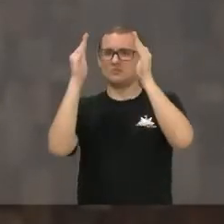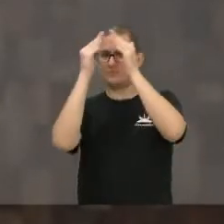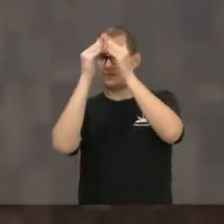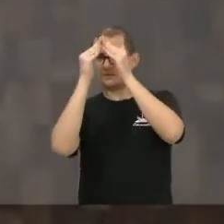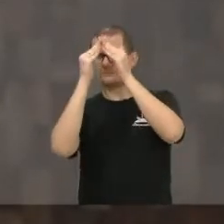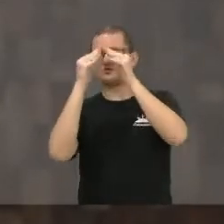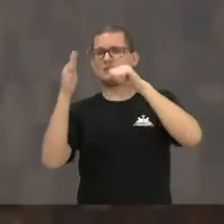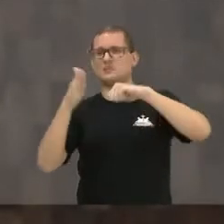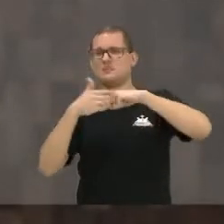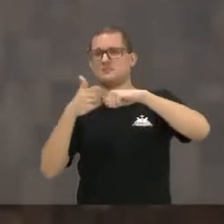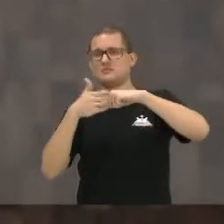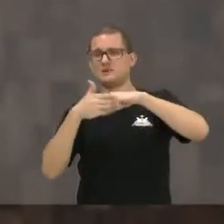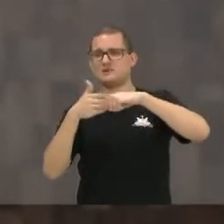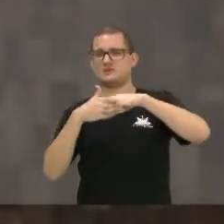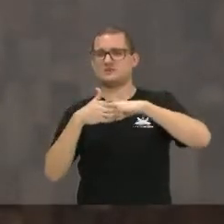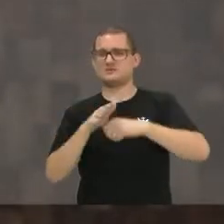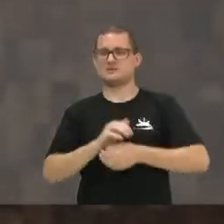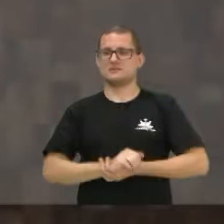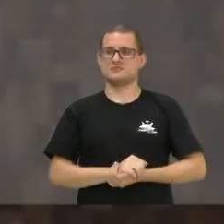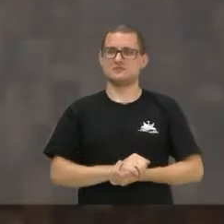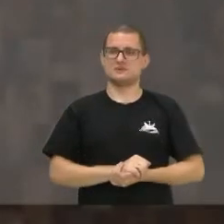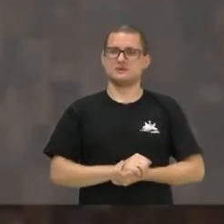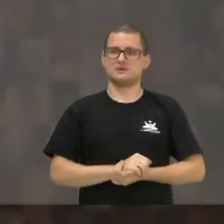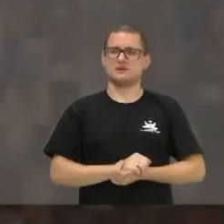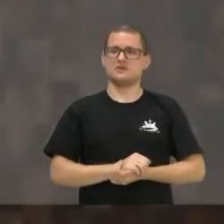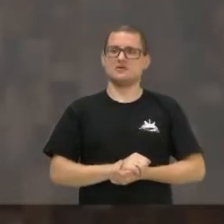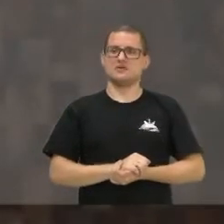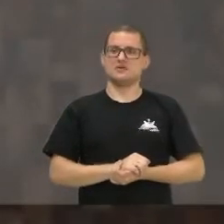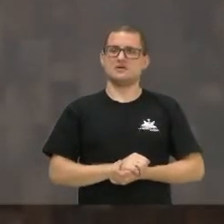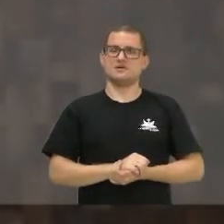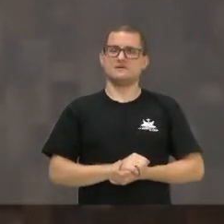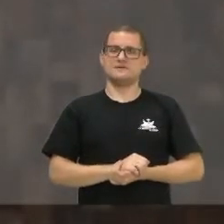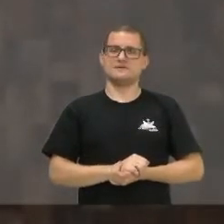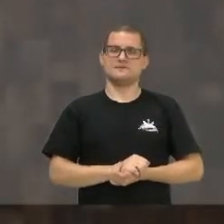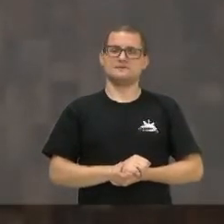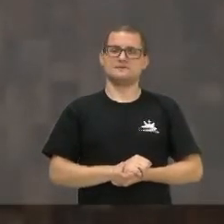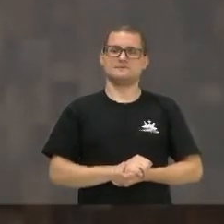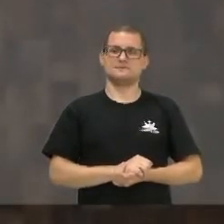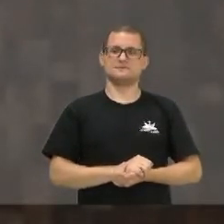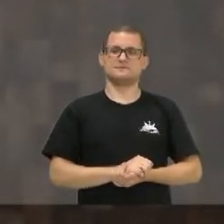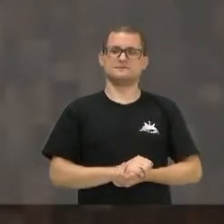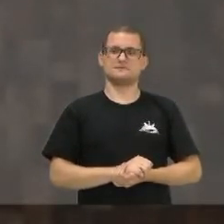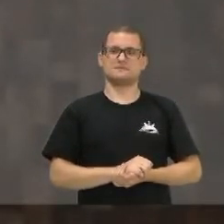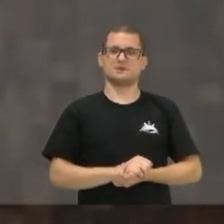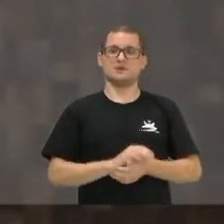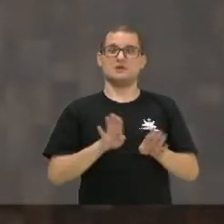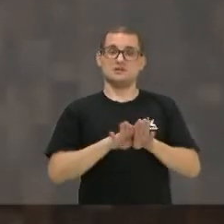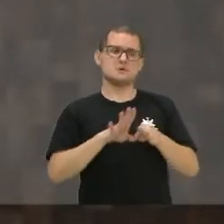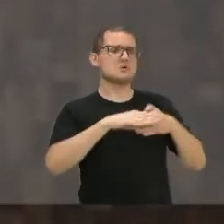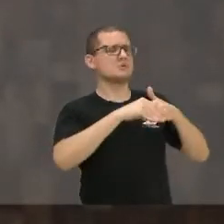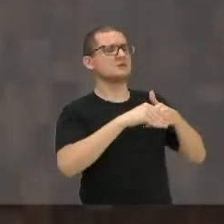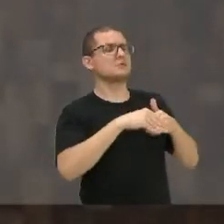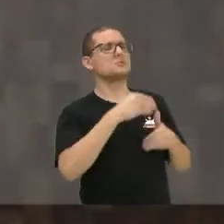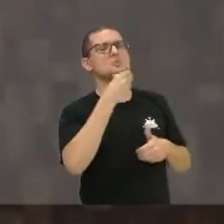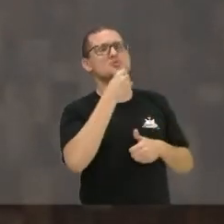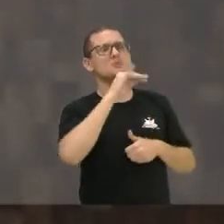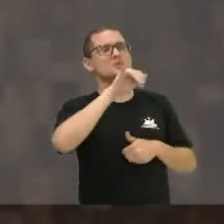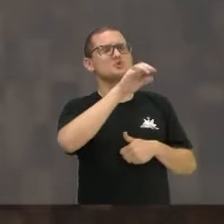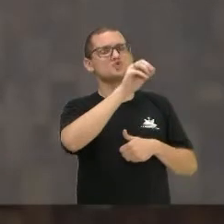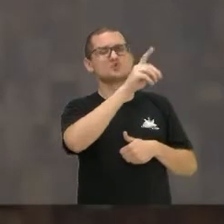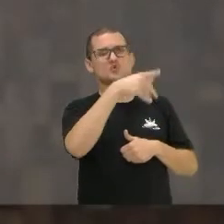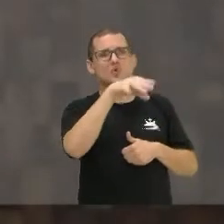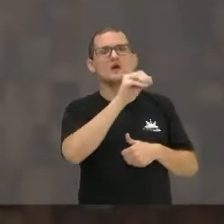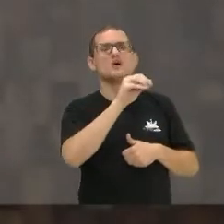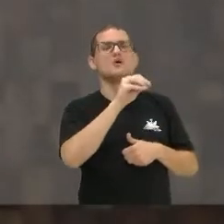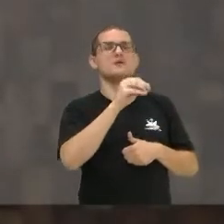que acompanha da cidade de betim minas gerais pelo aplicativo da obra evangelizar é preciso albertina aqui de